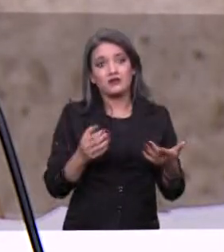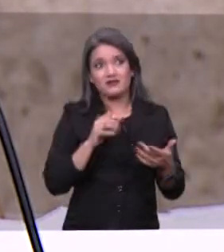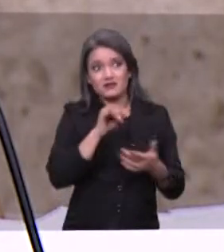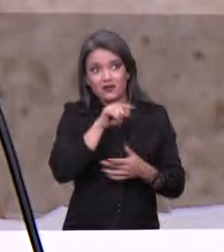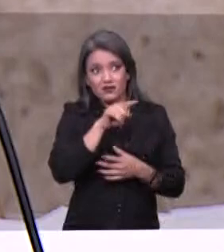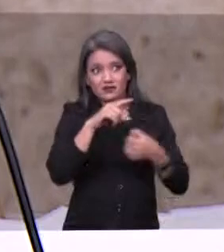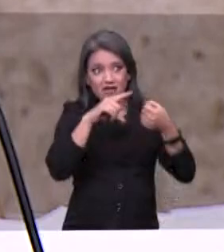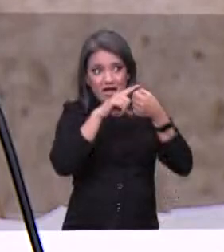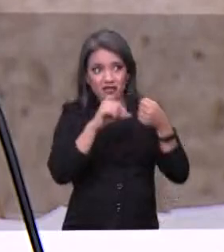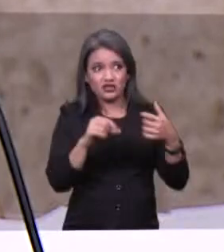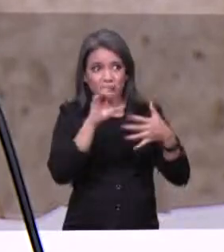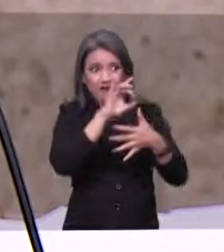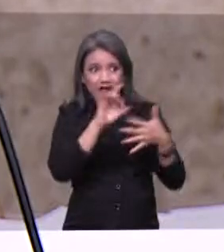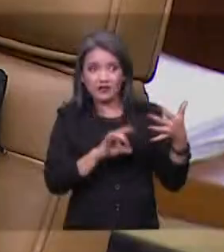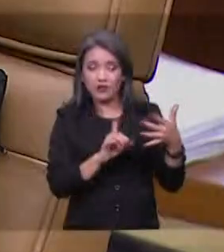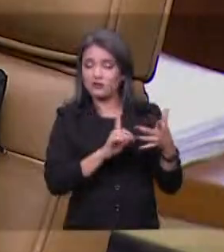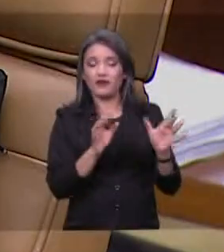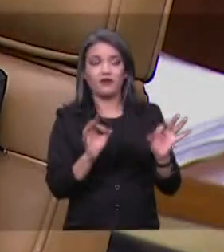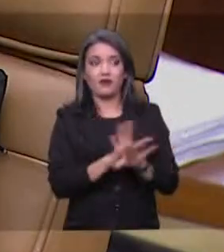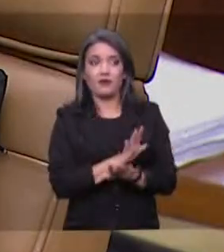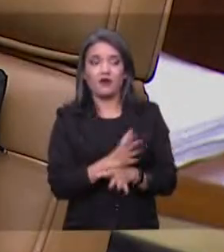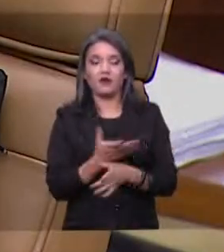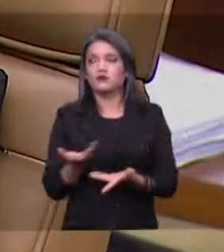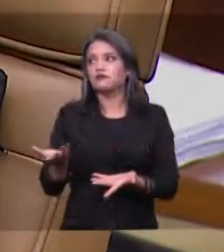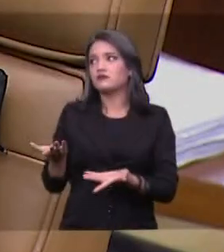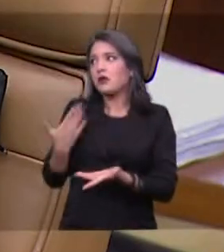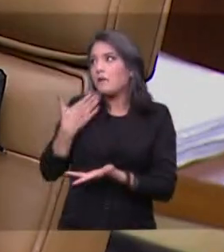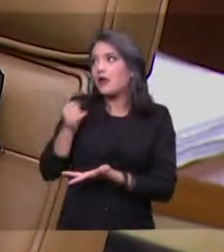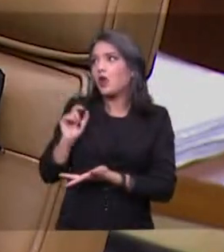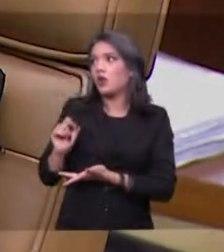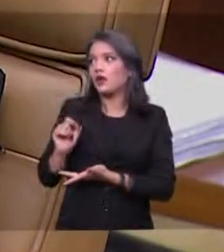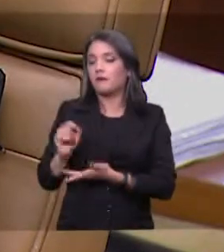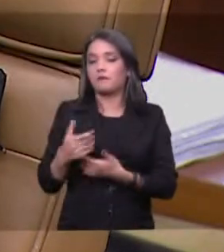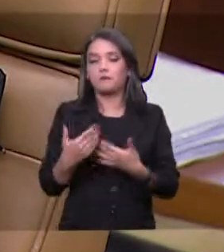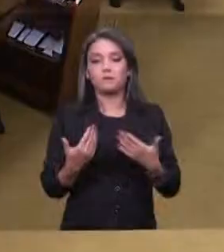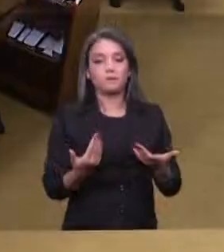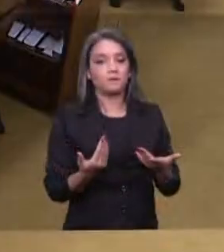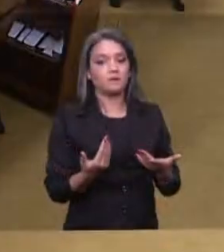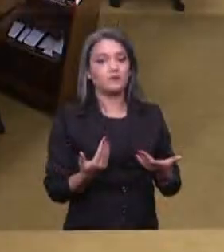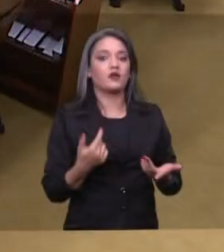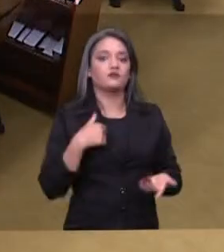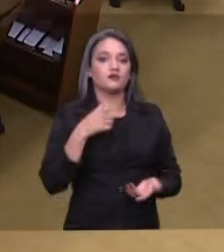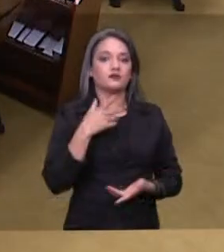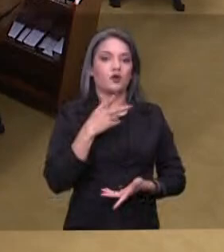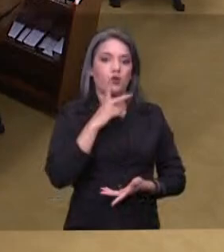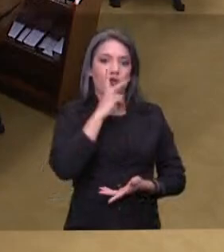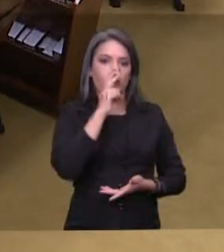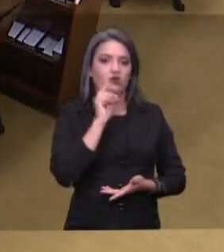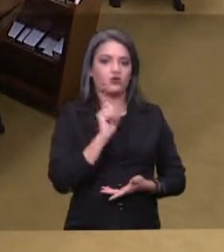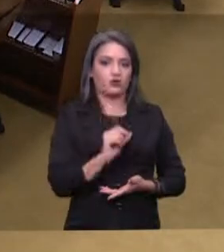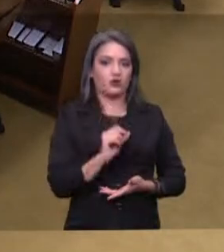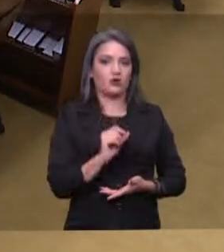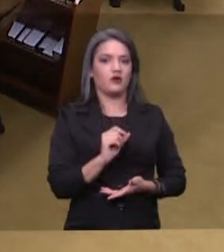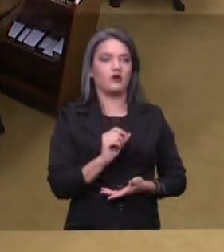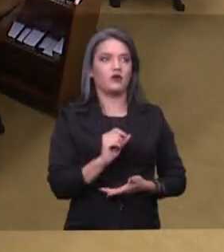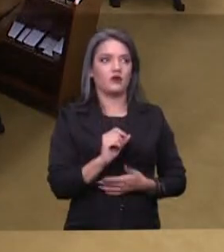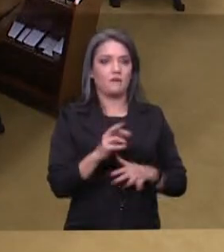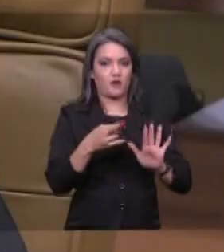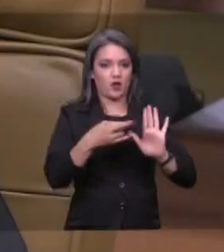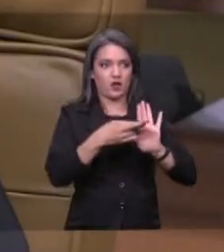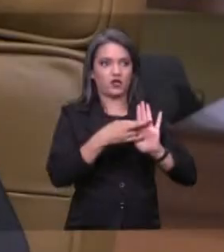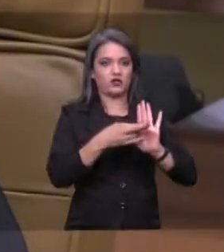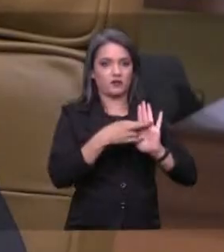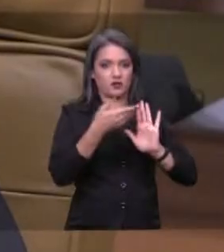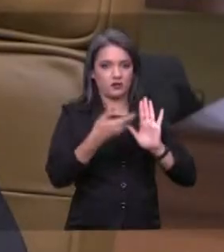que Vossa Excelência prefere? É que eu acho, senhora presidente, que primeiro que regimentalmente o relator tem